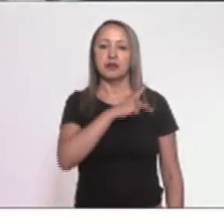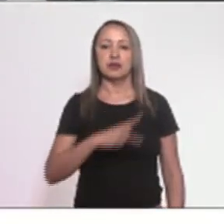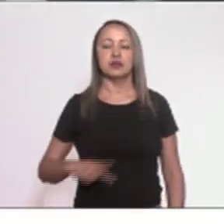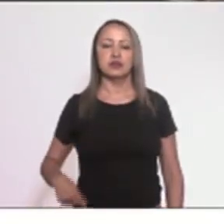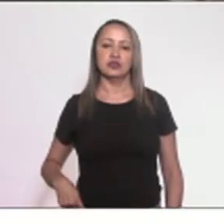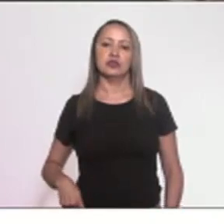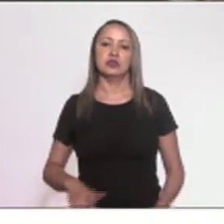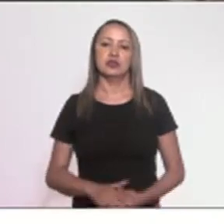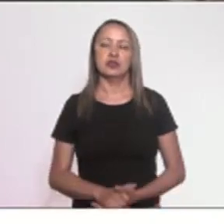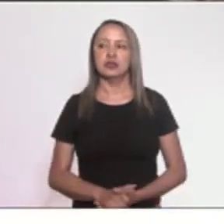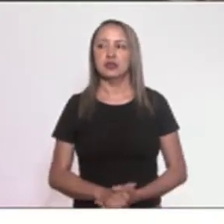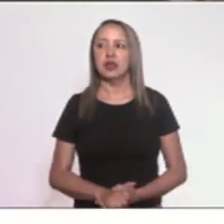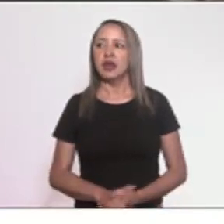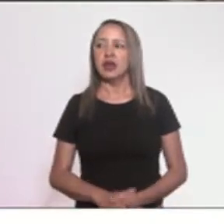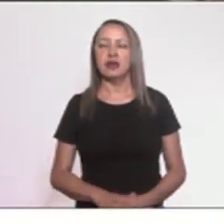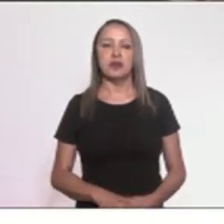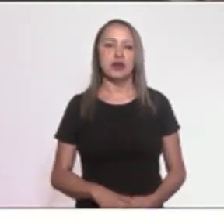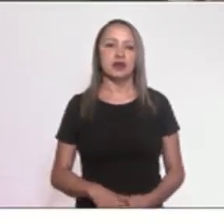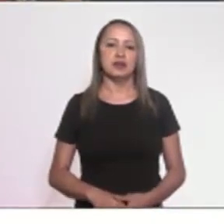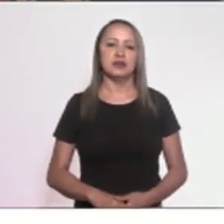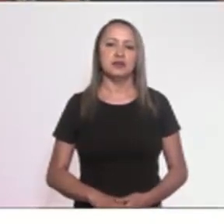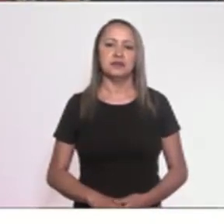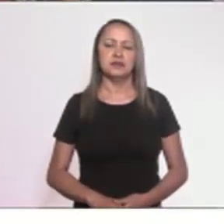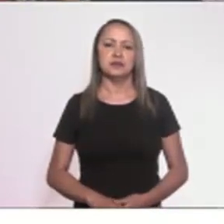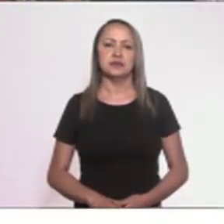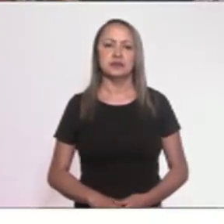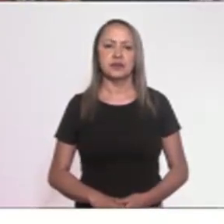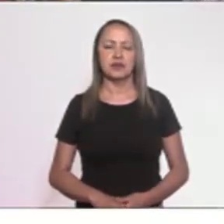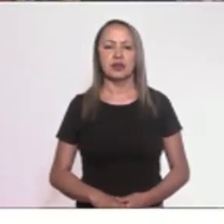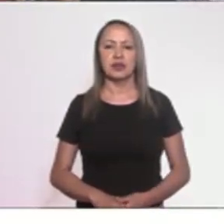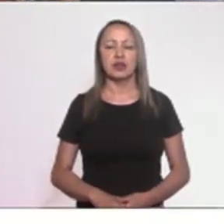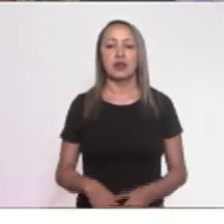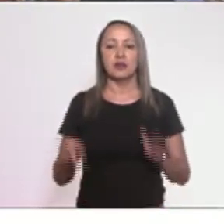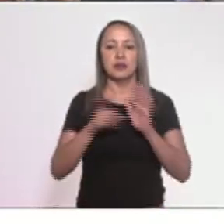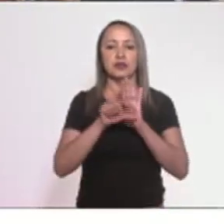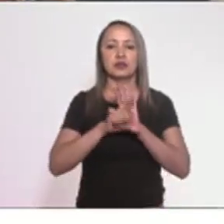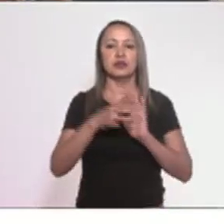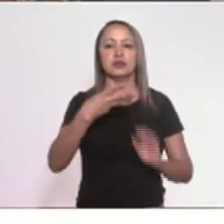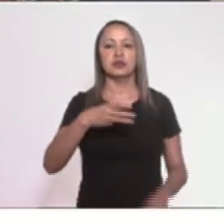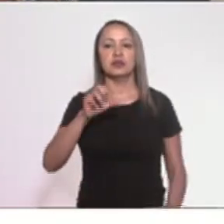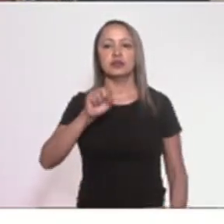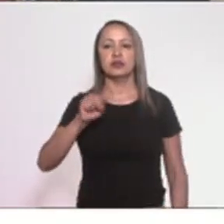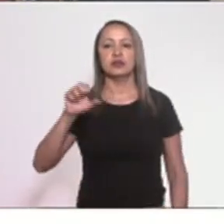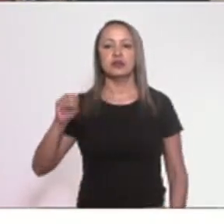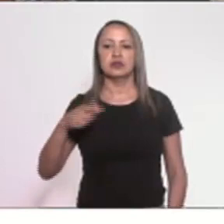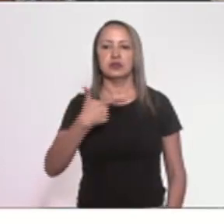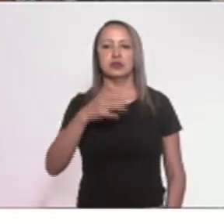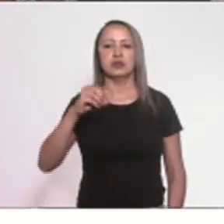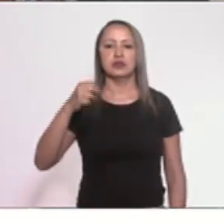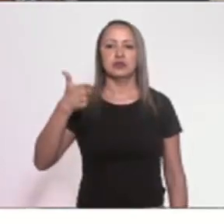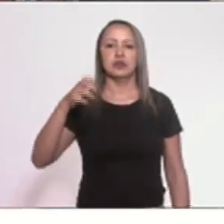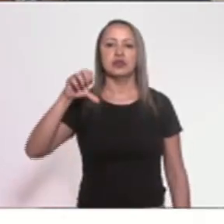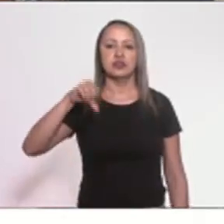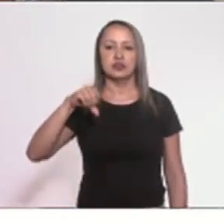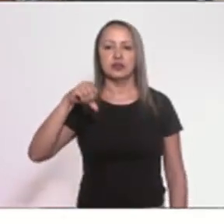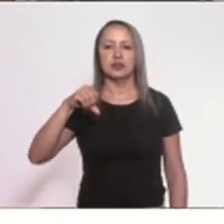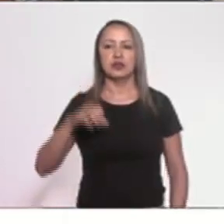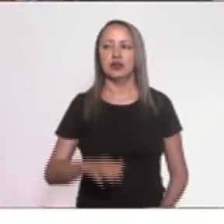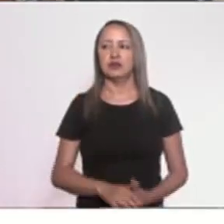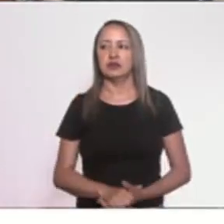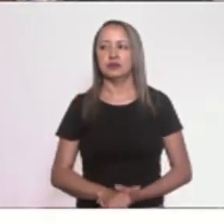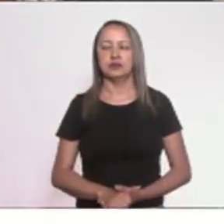abstenção da bancada do PSOL. Abstenção da bancada do PSOL. Projeto de lei 388/2019, de autoria do deputado Felipe